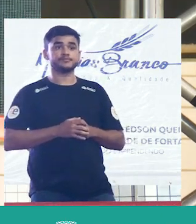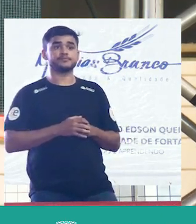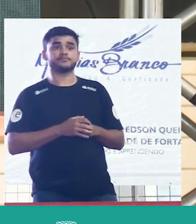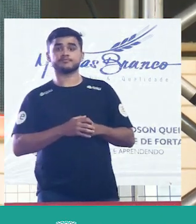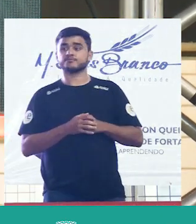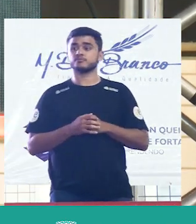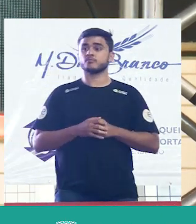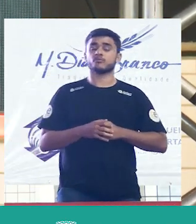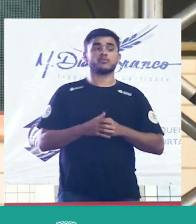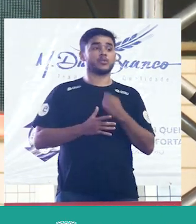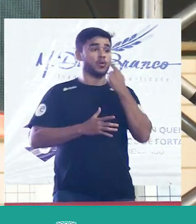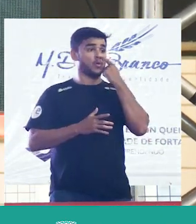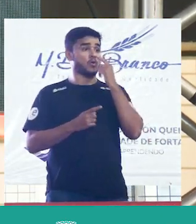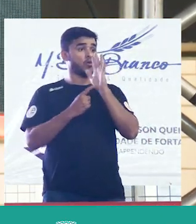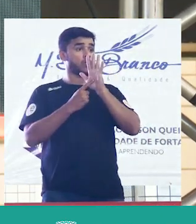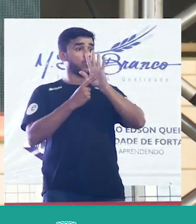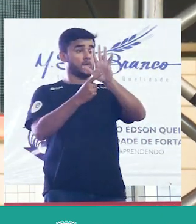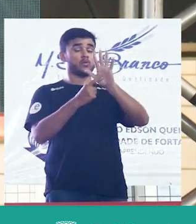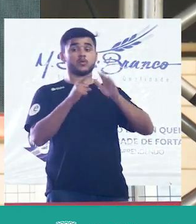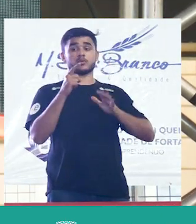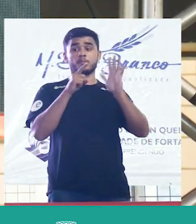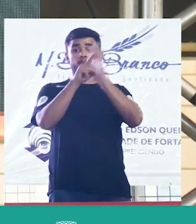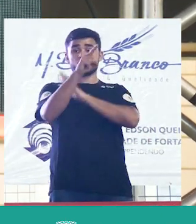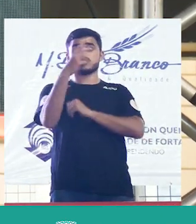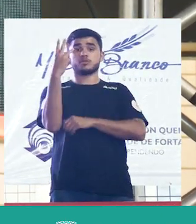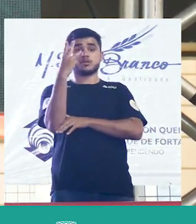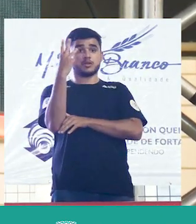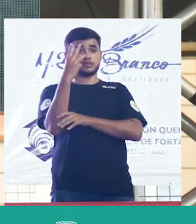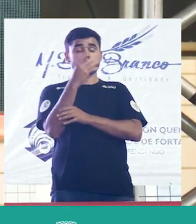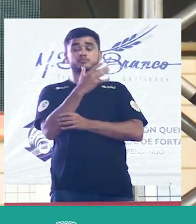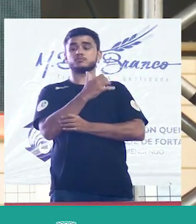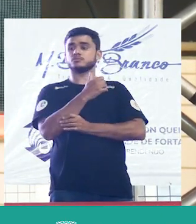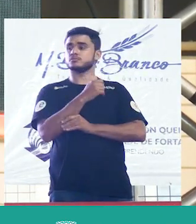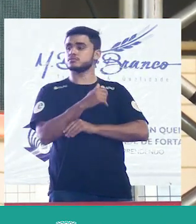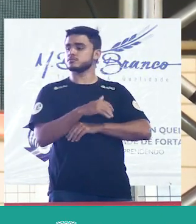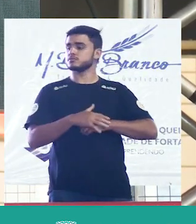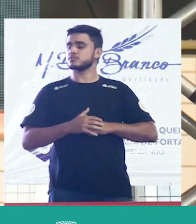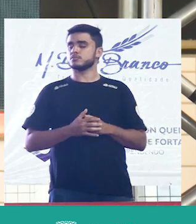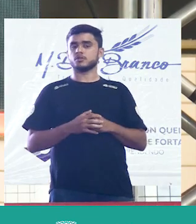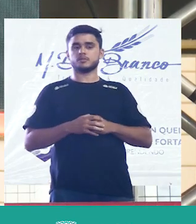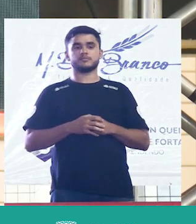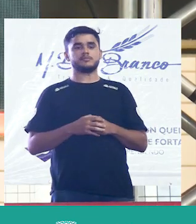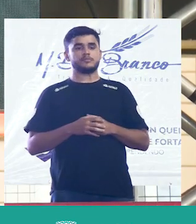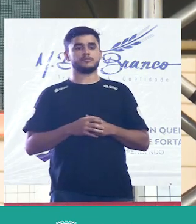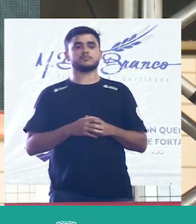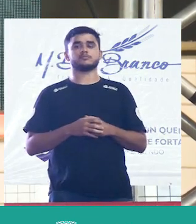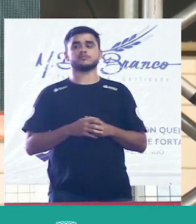que vai servir de modelo é a questão 3 de... Agora eu não sei